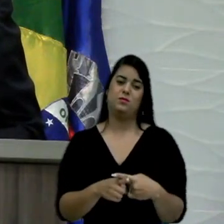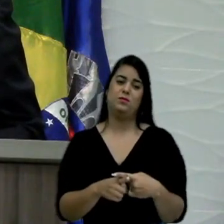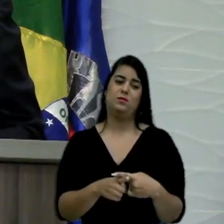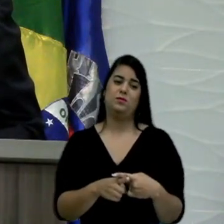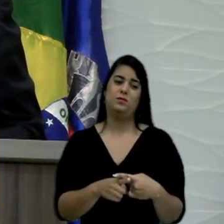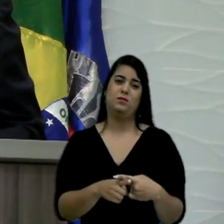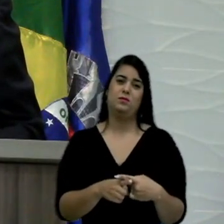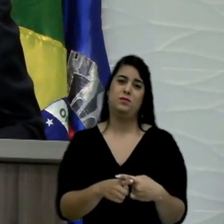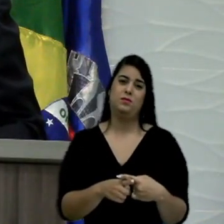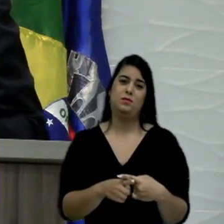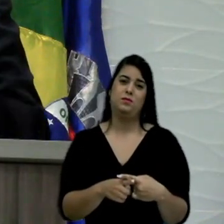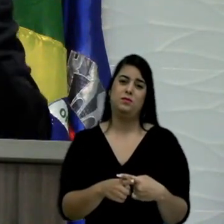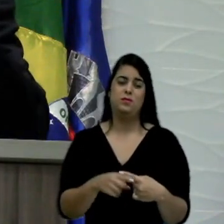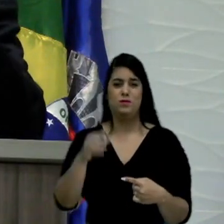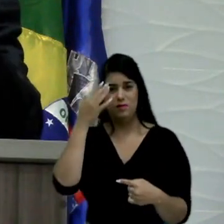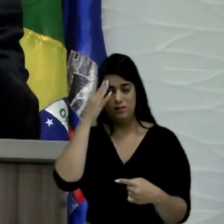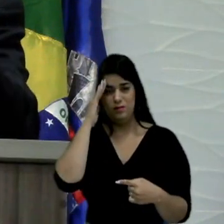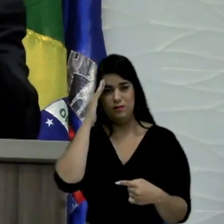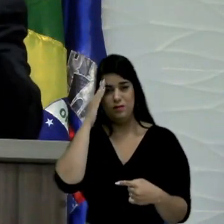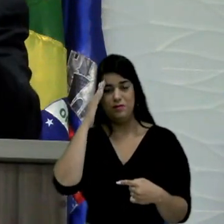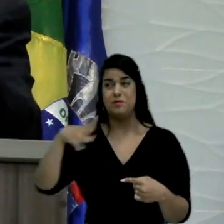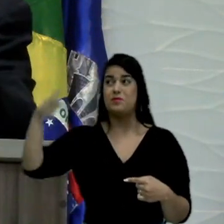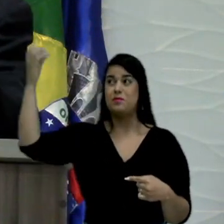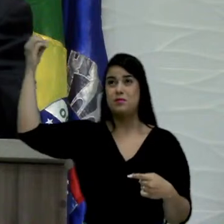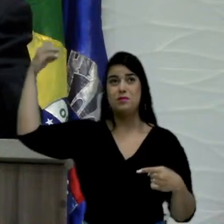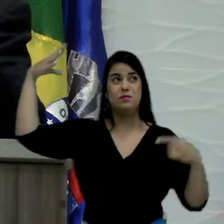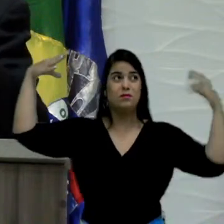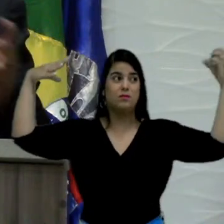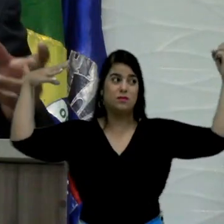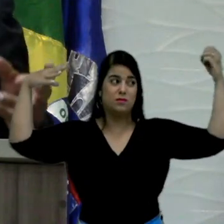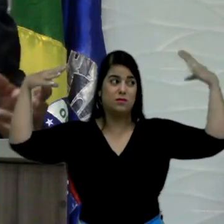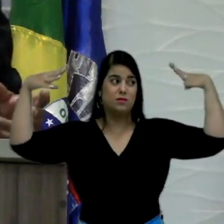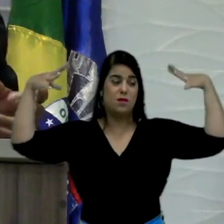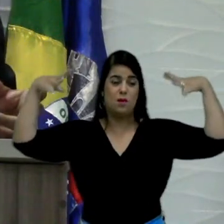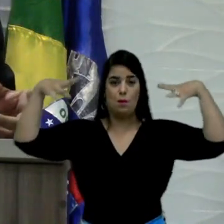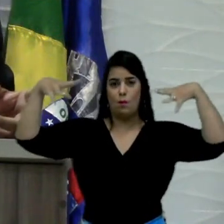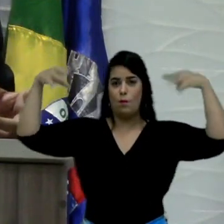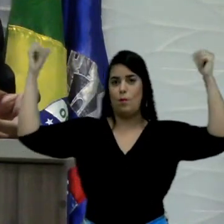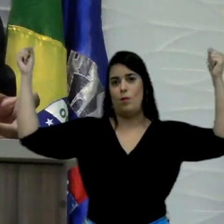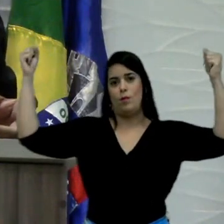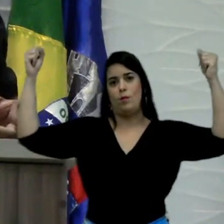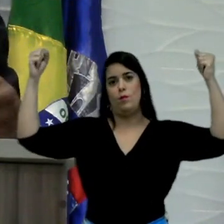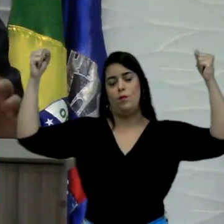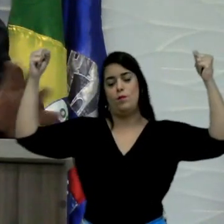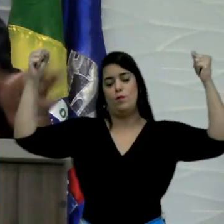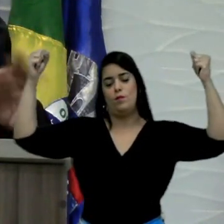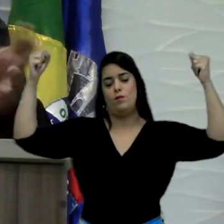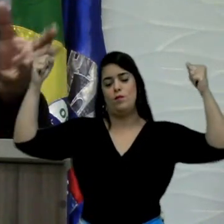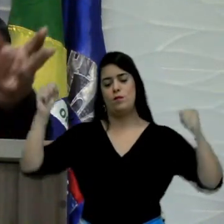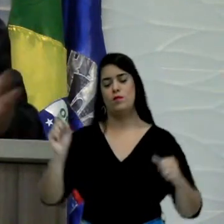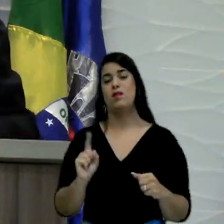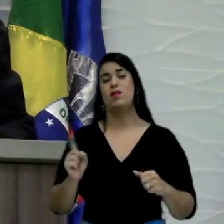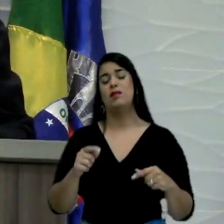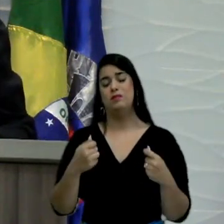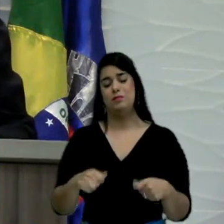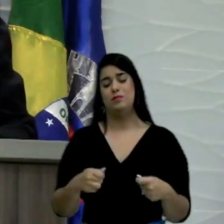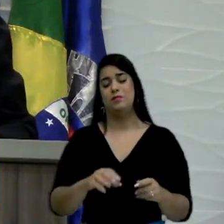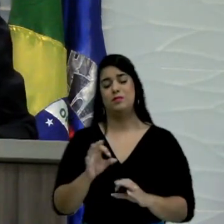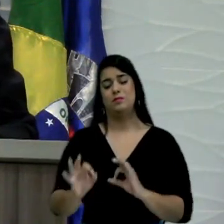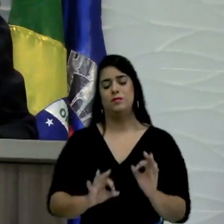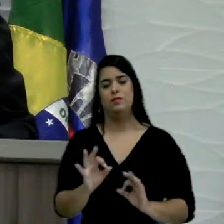folgado, porque elas são lâmpadas com fotocela, não tem como queimar todas. Eu acho que ali é algum ramal